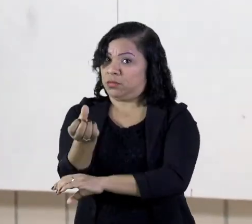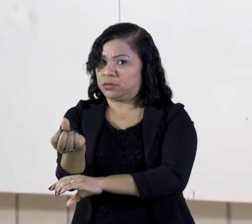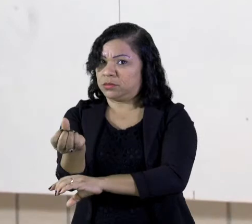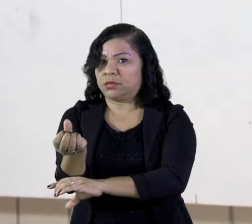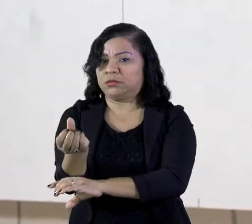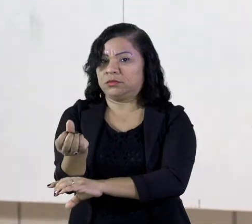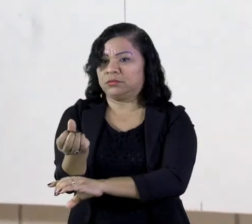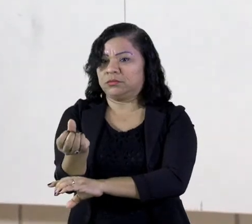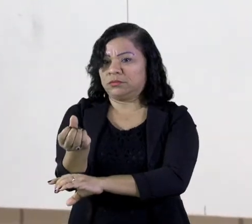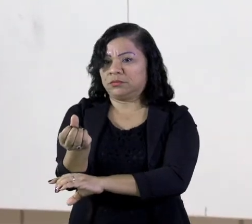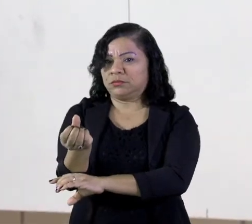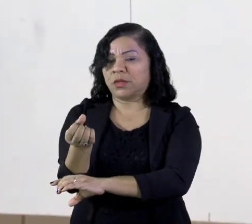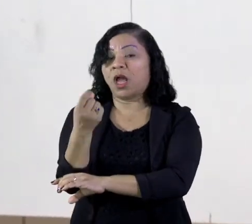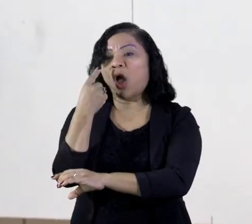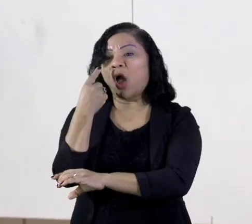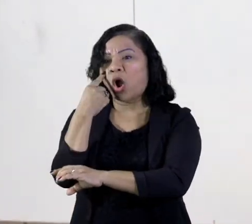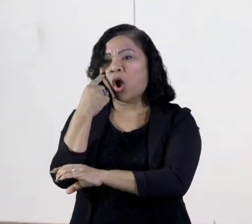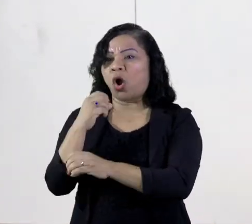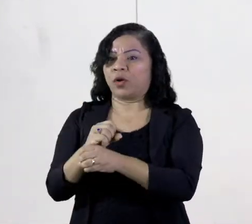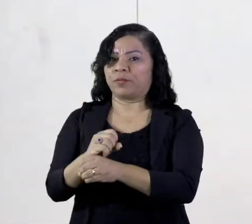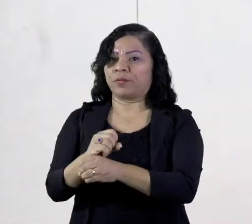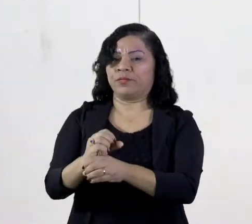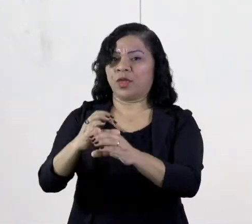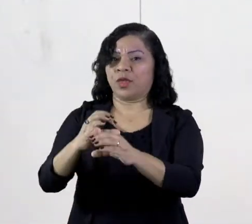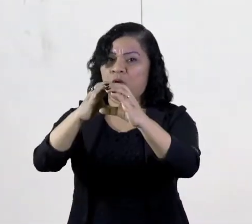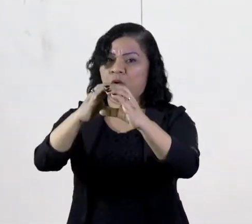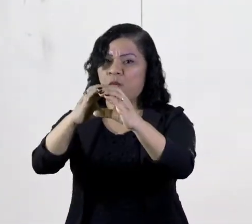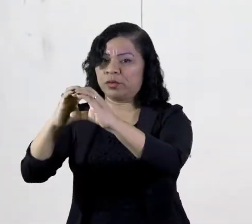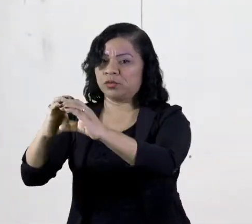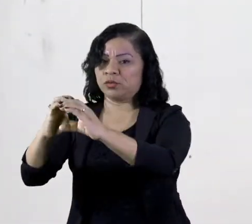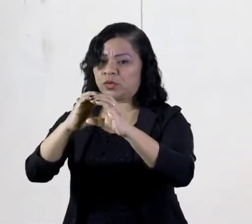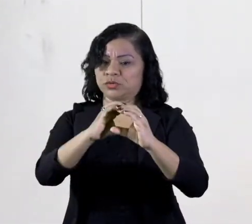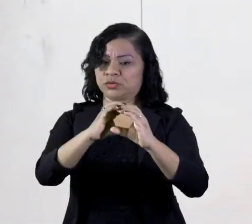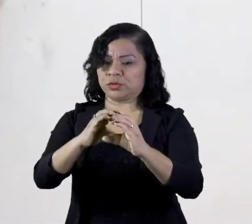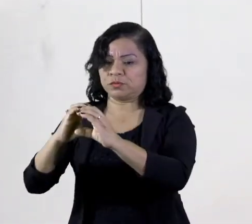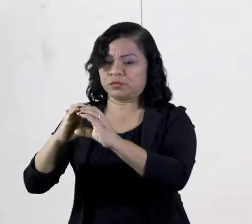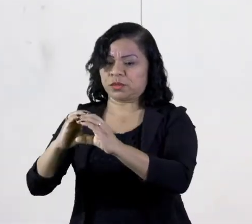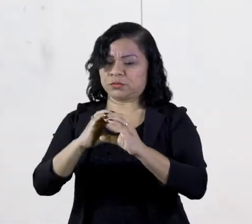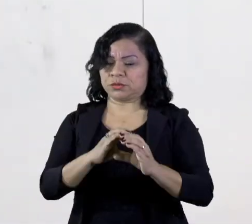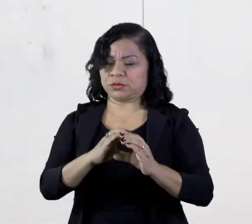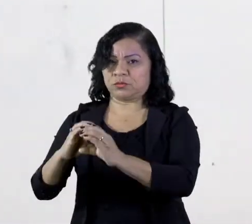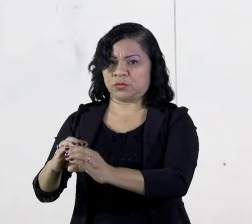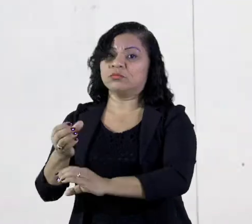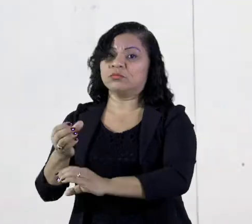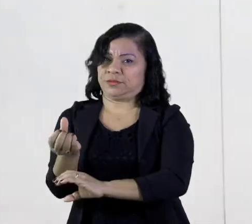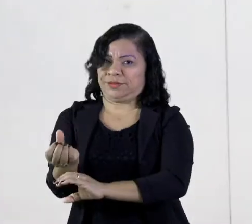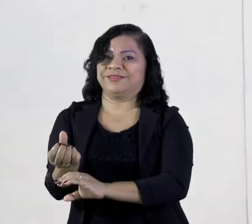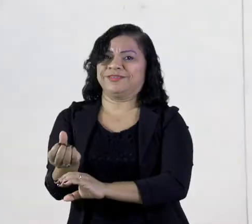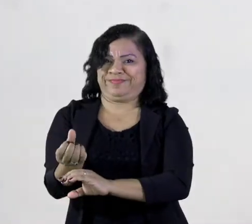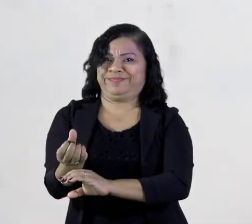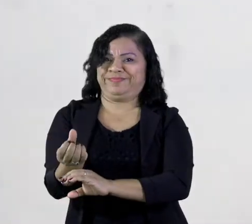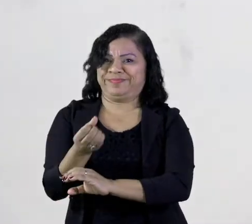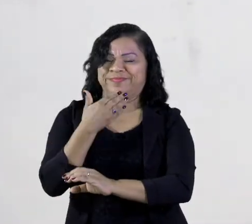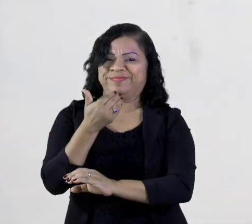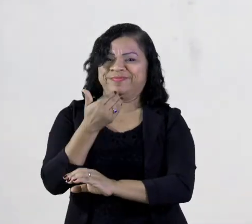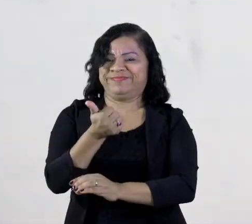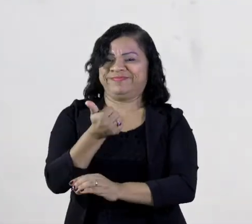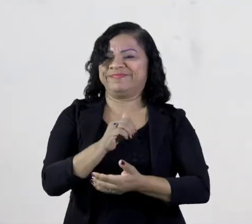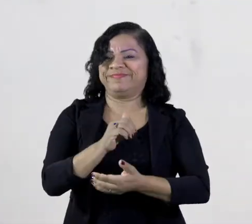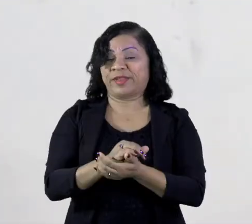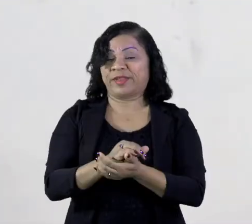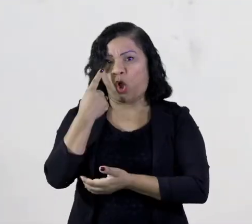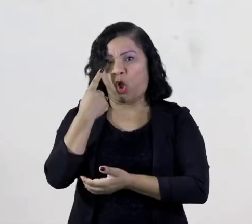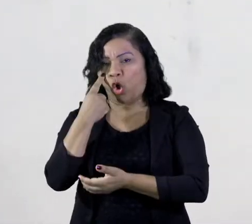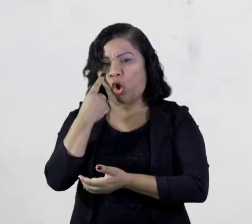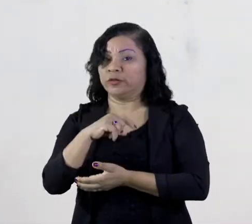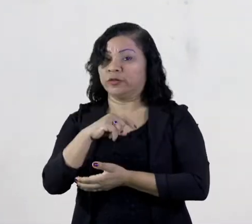botar bem aqui embaixo essas bolinhas. 1, 2, 3, 4, 5, 6. Beleza? Olha só, aqui